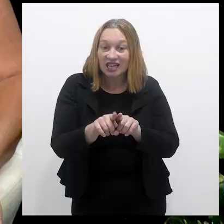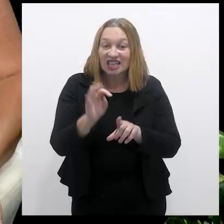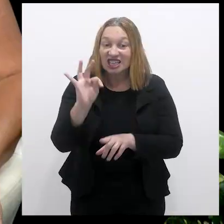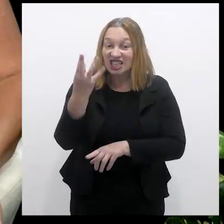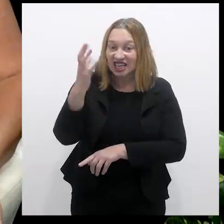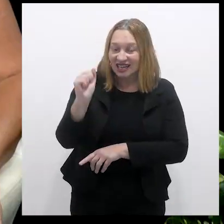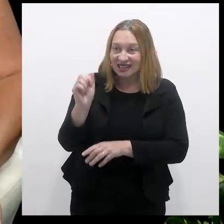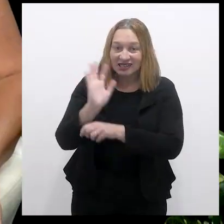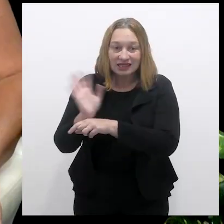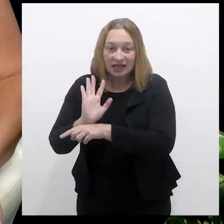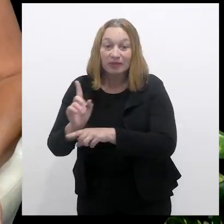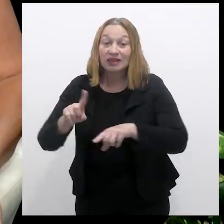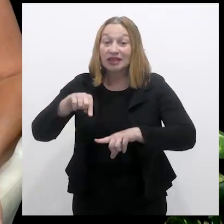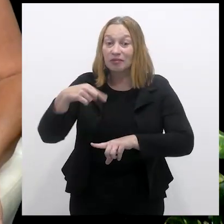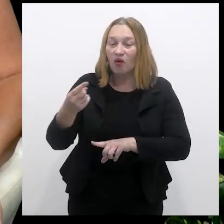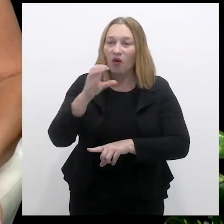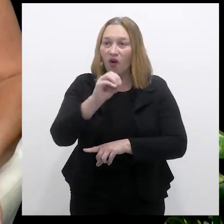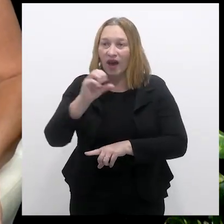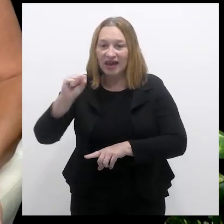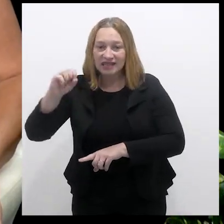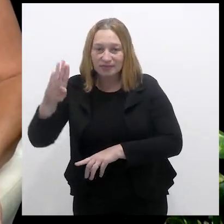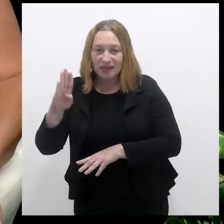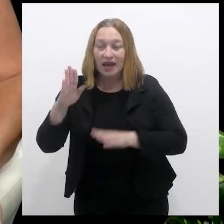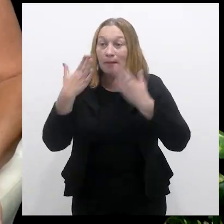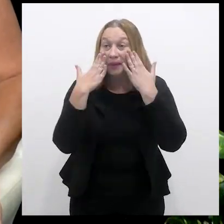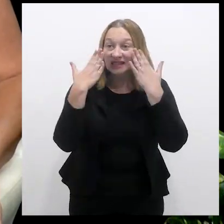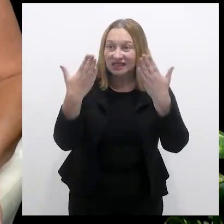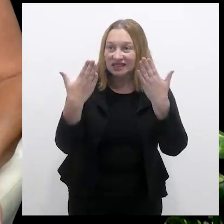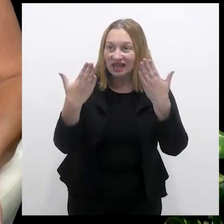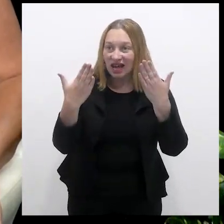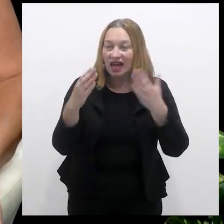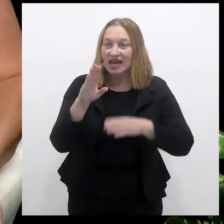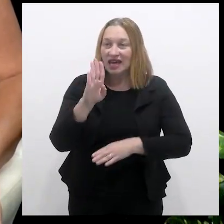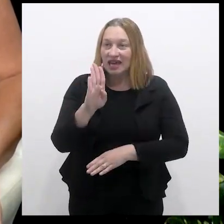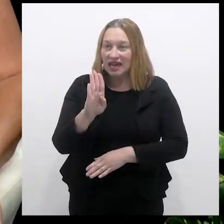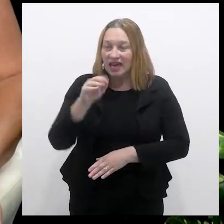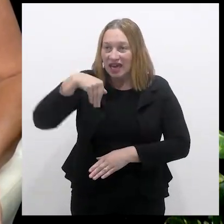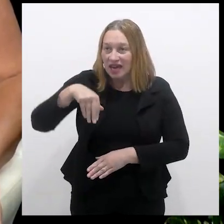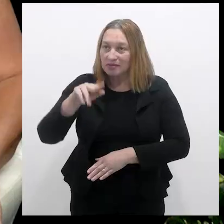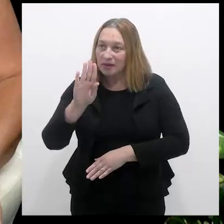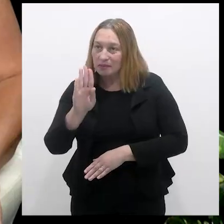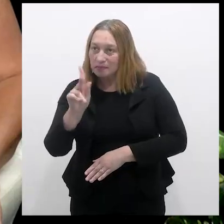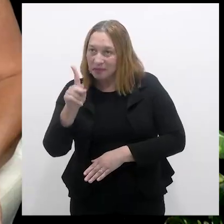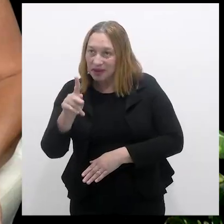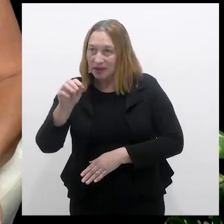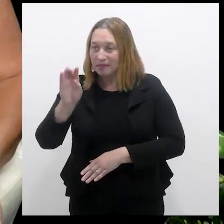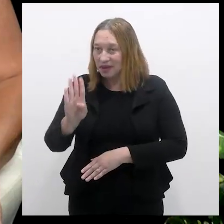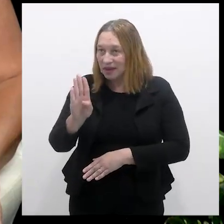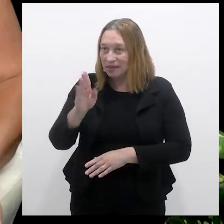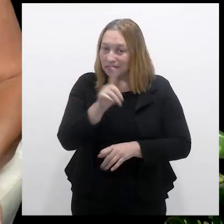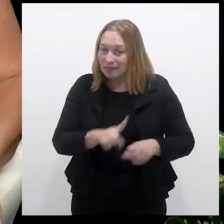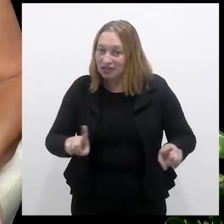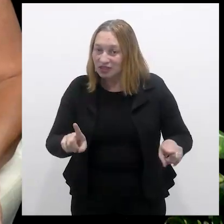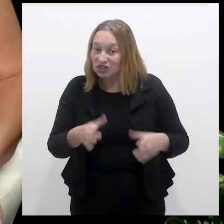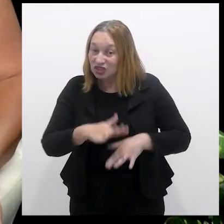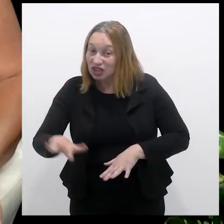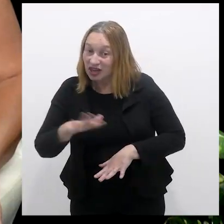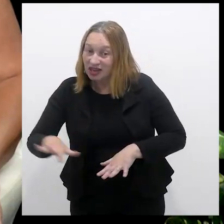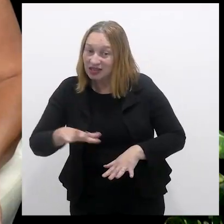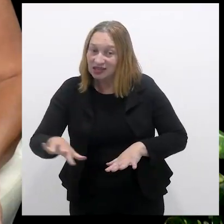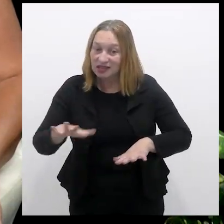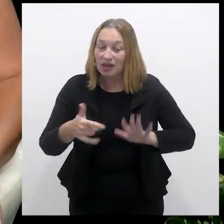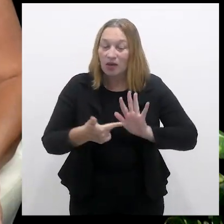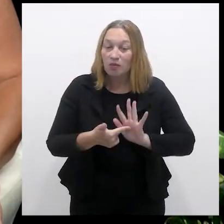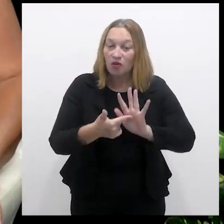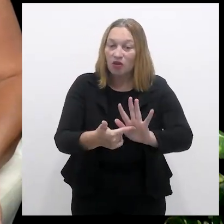projeto Olhares Cariocas. Apresentar MPB para as crianças faz parte do projeto Grandes Músicos para Pequenos, que dessa